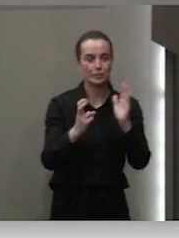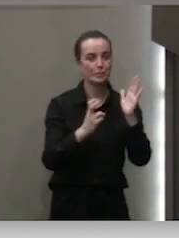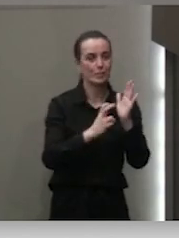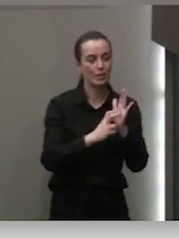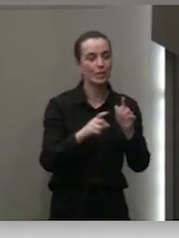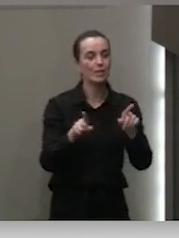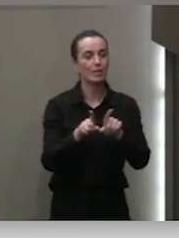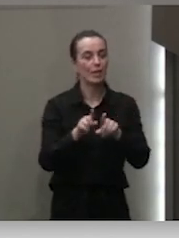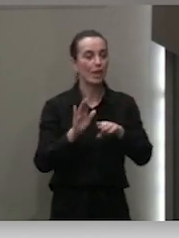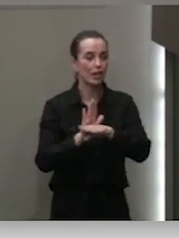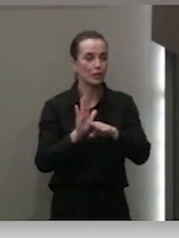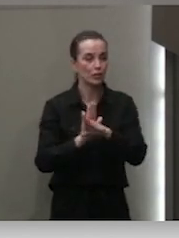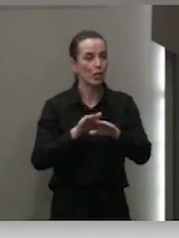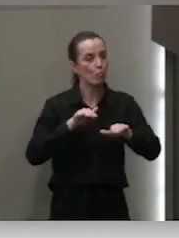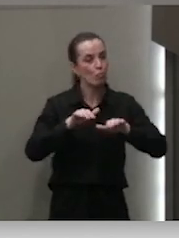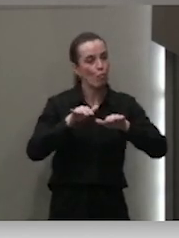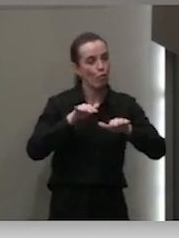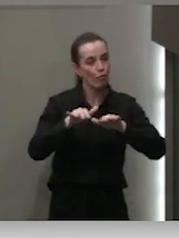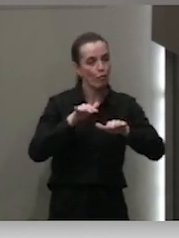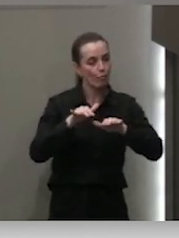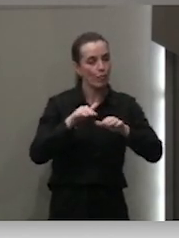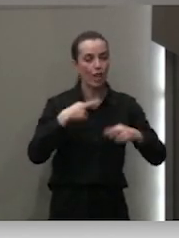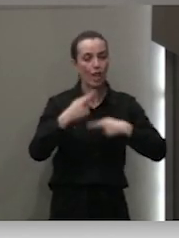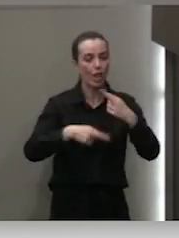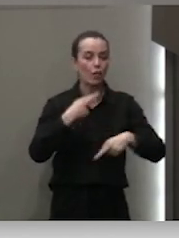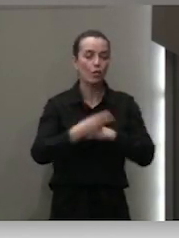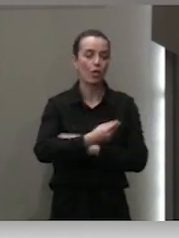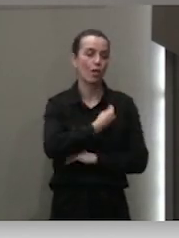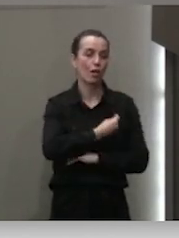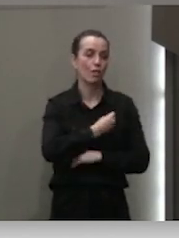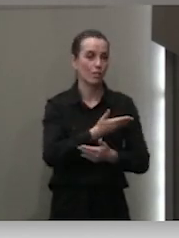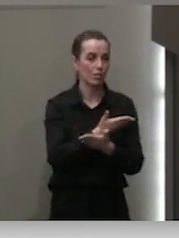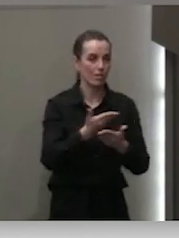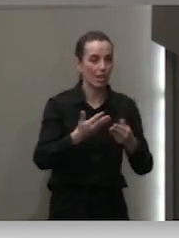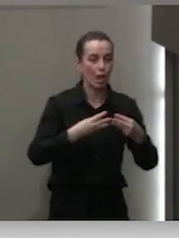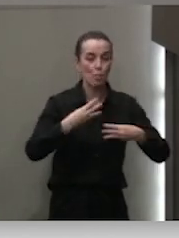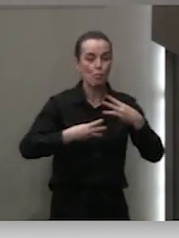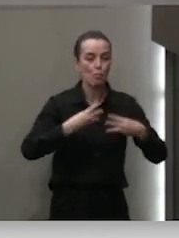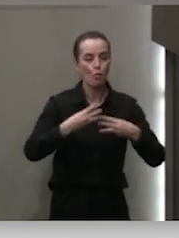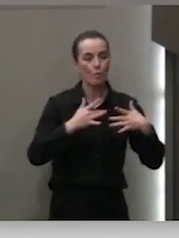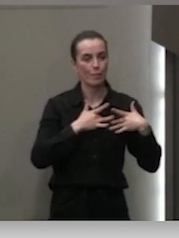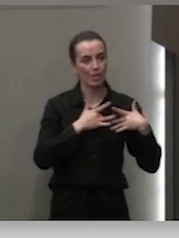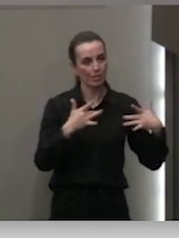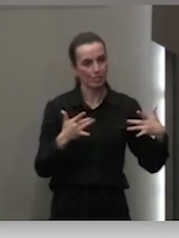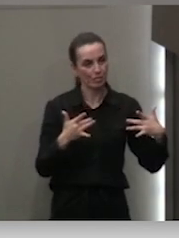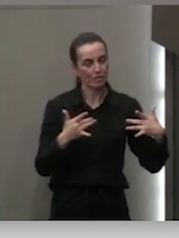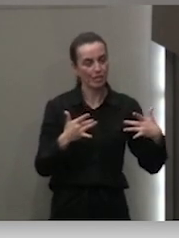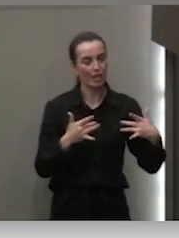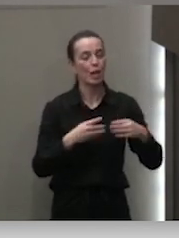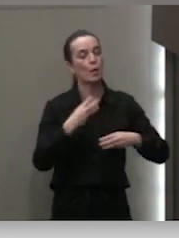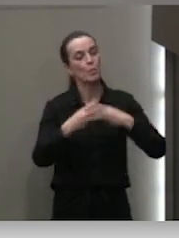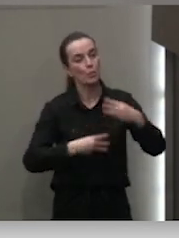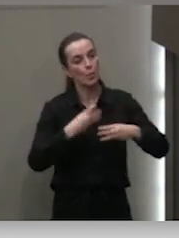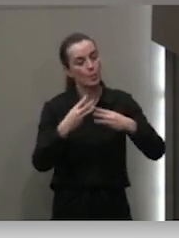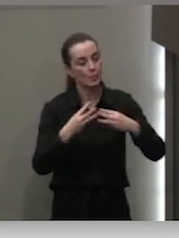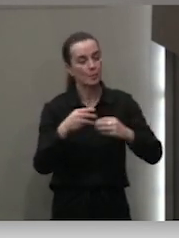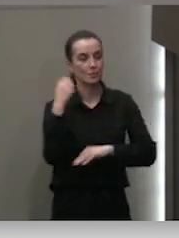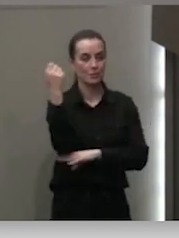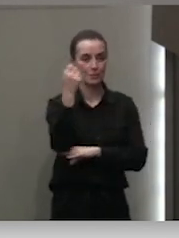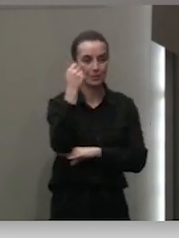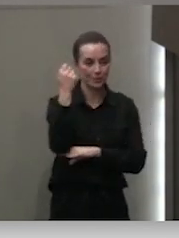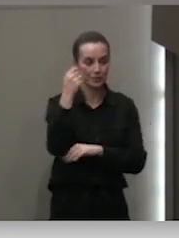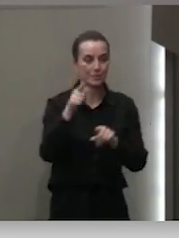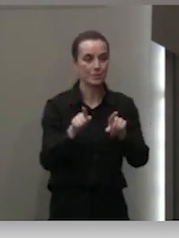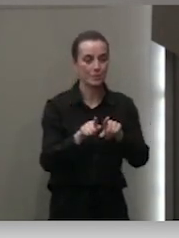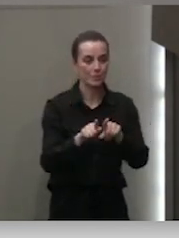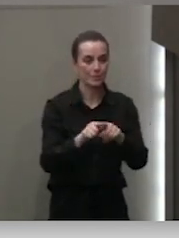passofundo a reconstrução da vida dessas pessoas o mobília solidária e o mobília rs